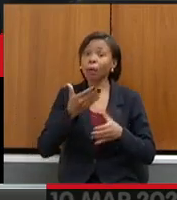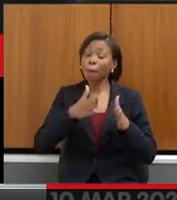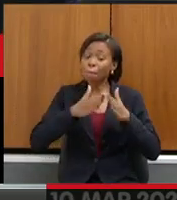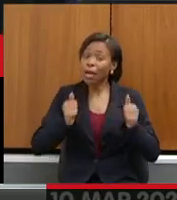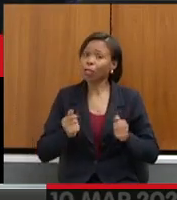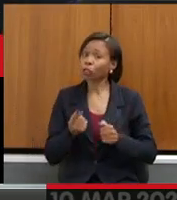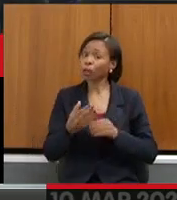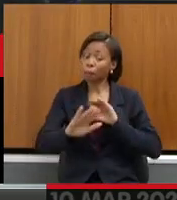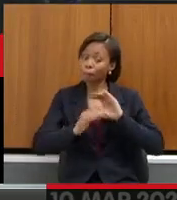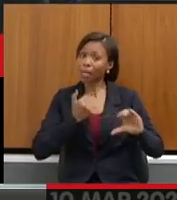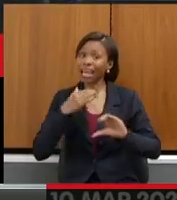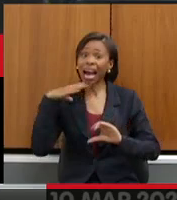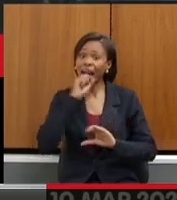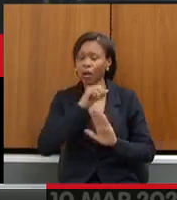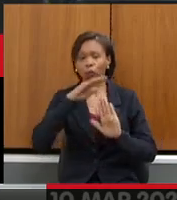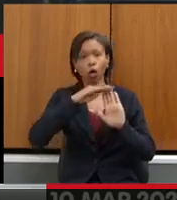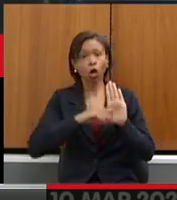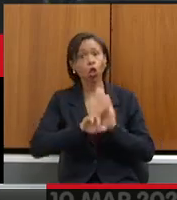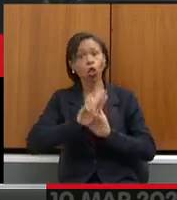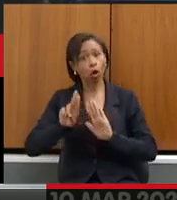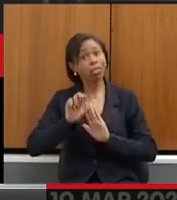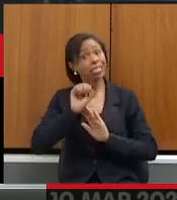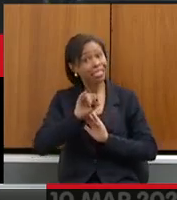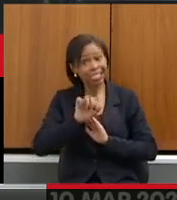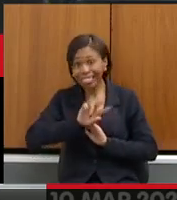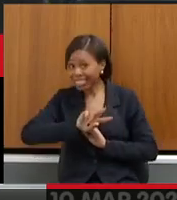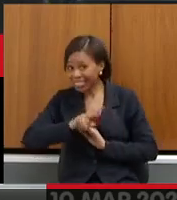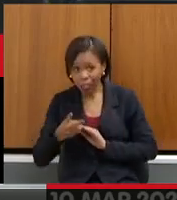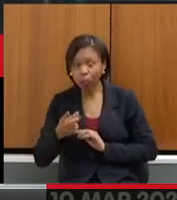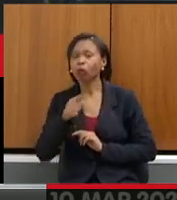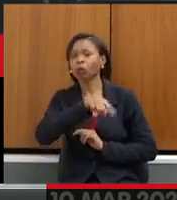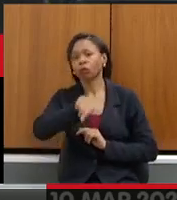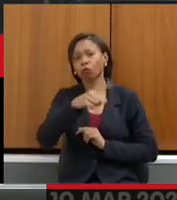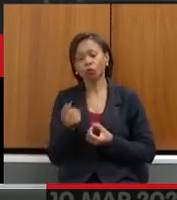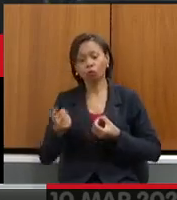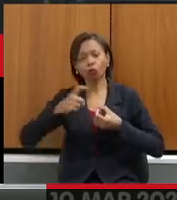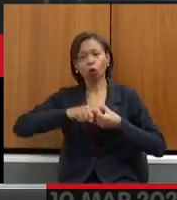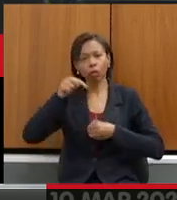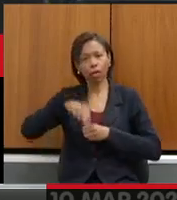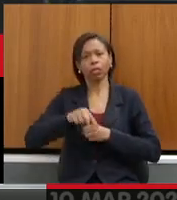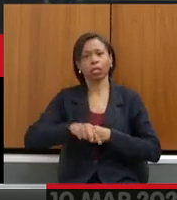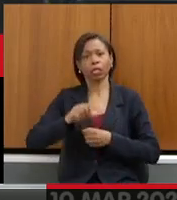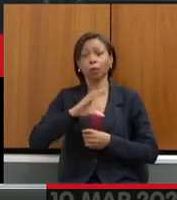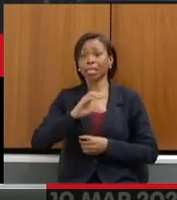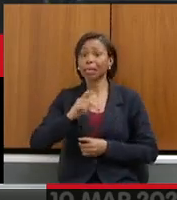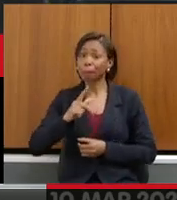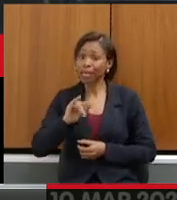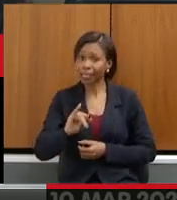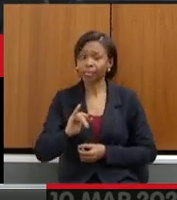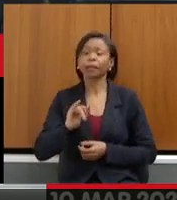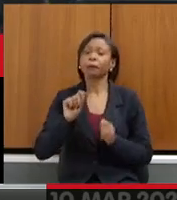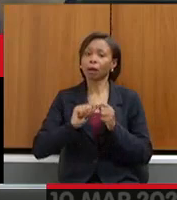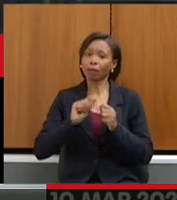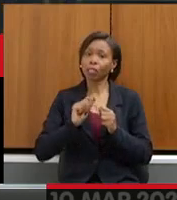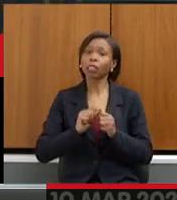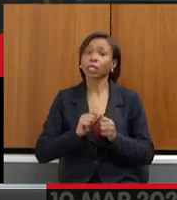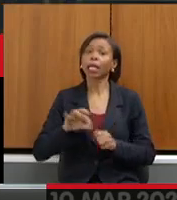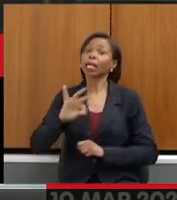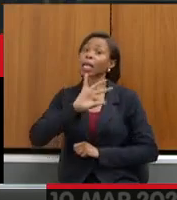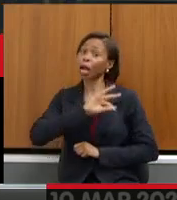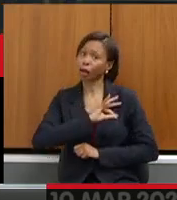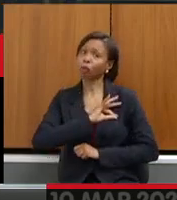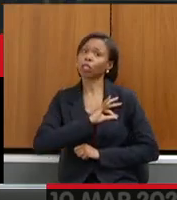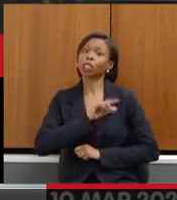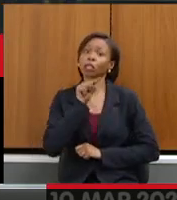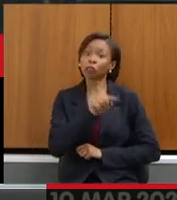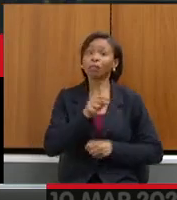casa sobre penas que o senhor volte aqui como convocado de uma CPI E terá que dá sobre poder de polícia às explicações